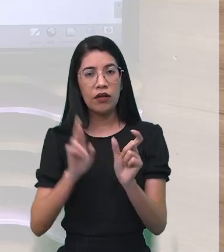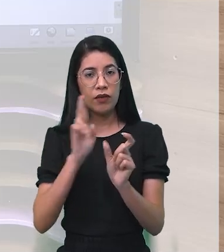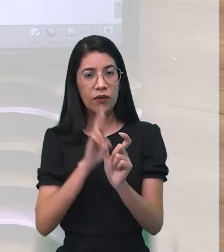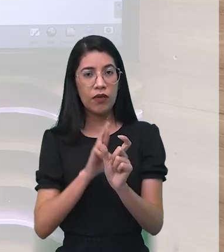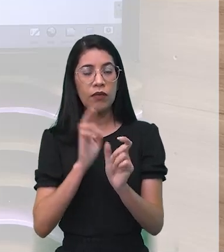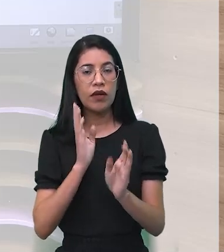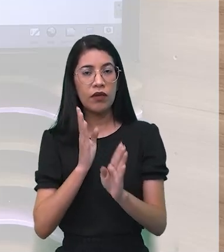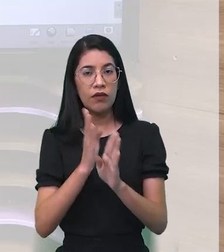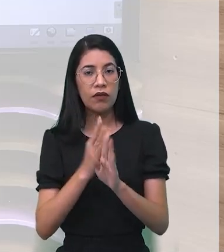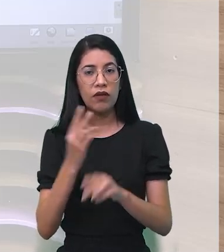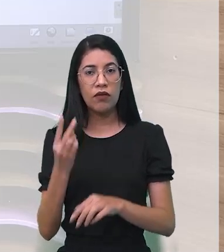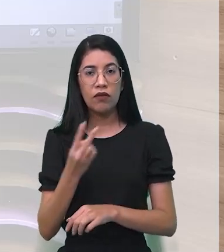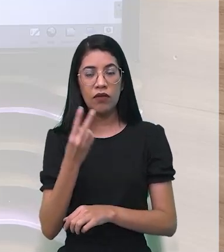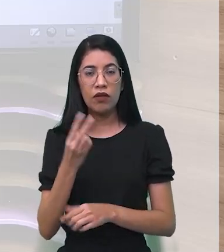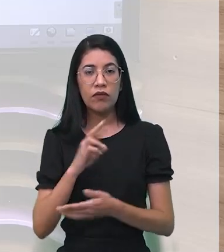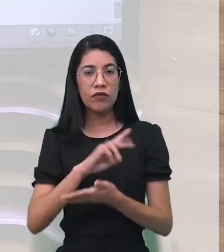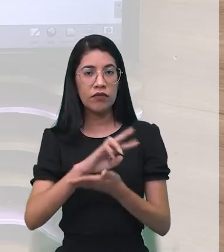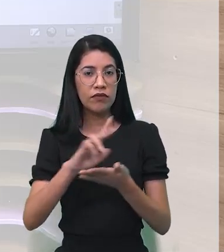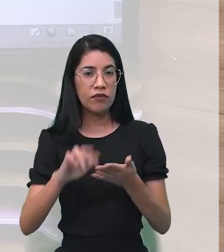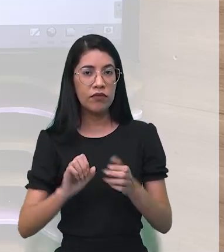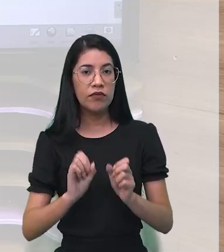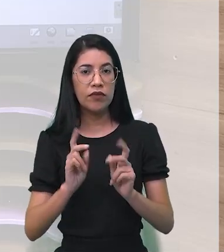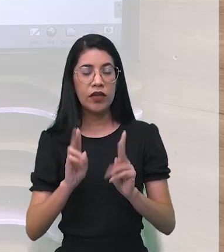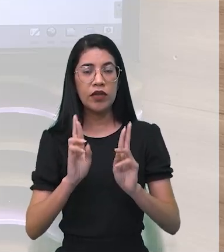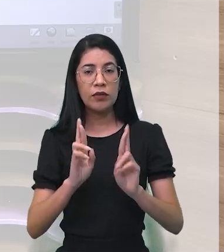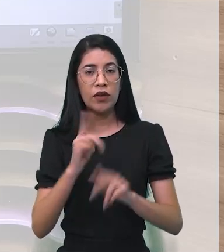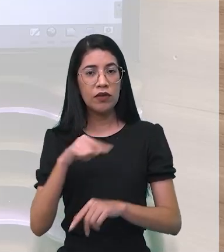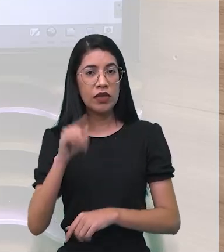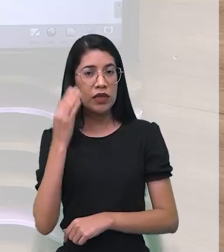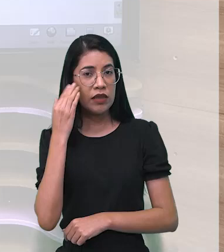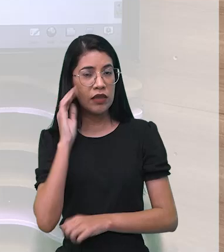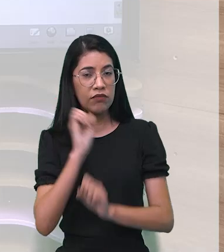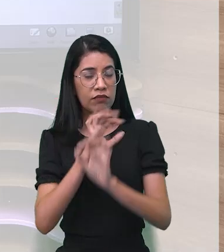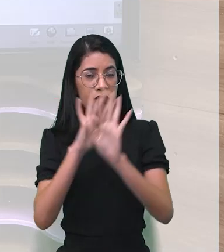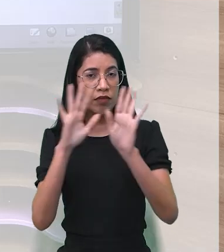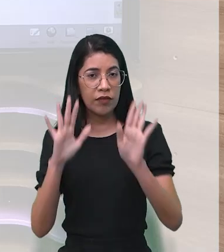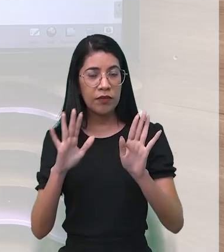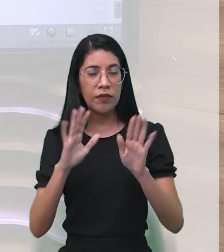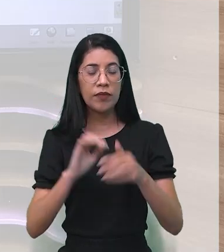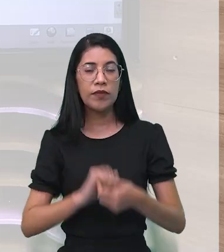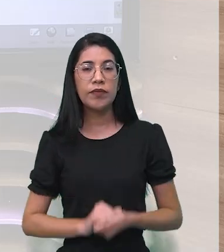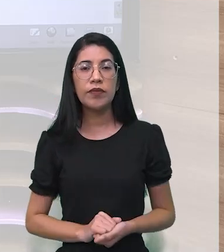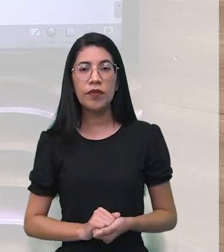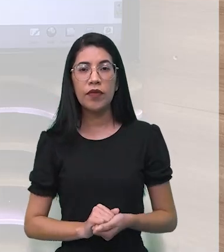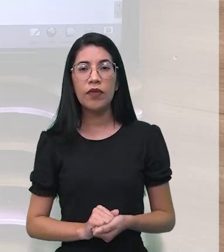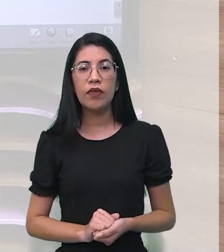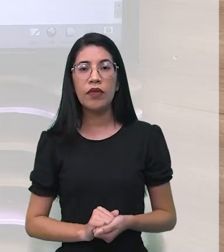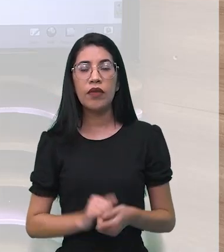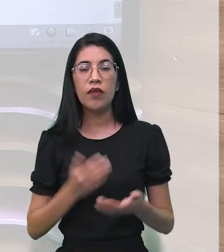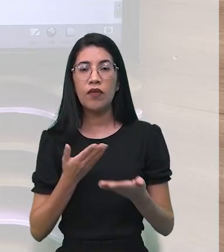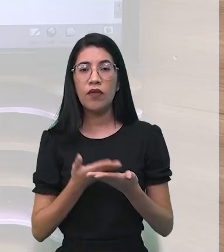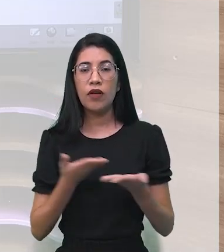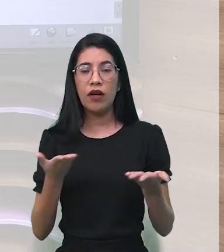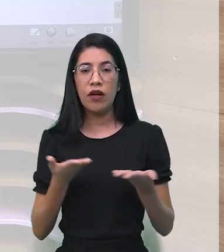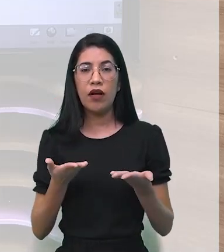gente encontrar os seus valores, tá certo? Espero que tenha ficado claro para vocês. Essa foi